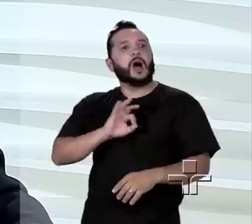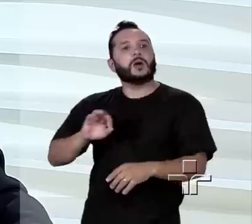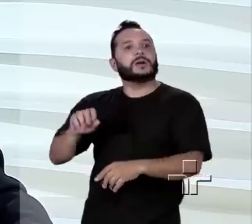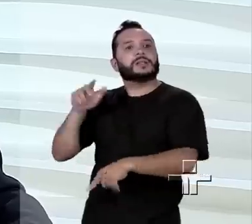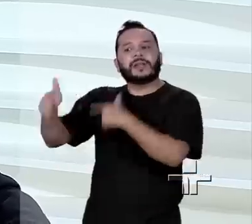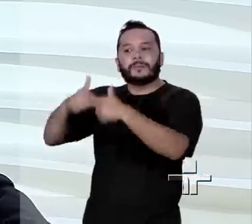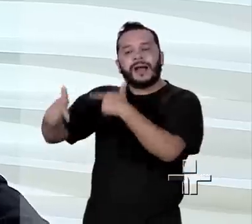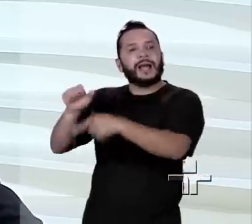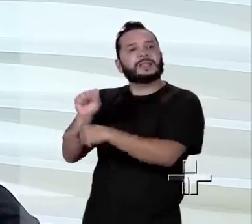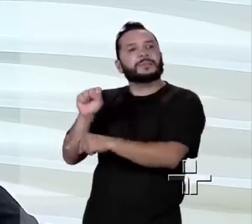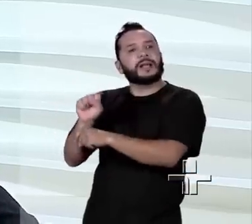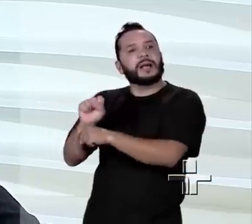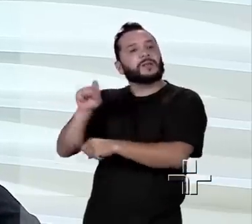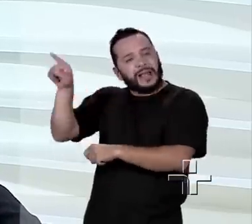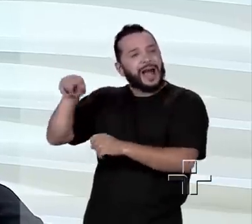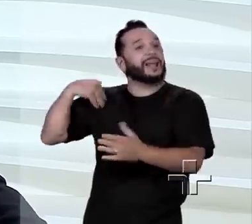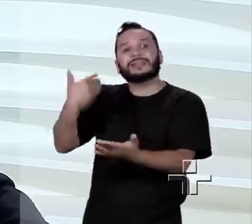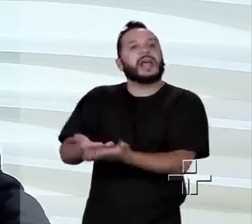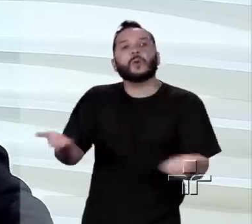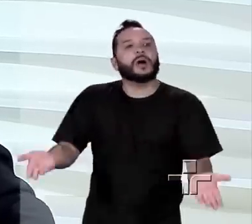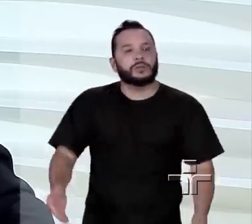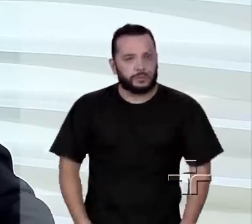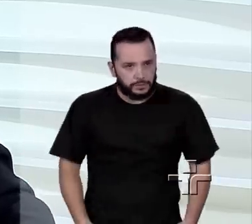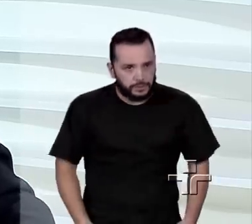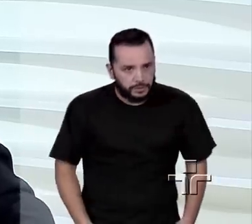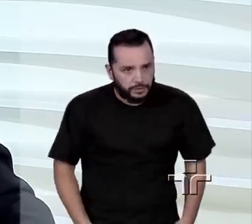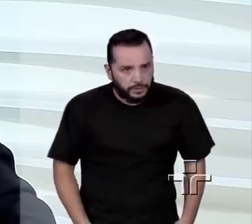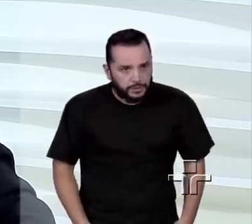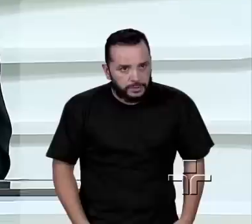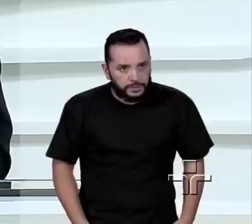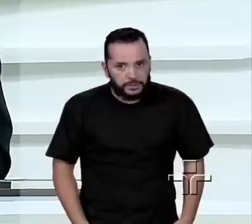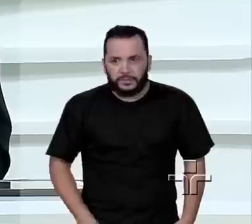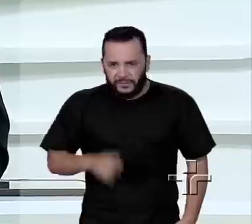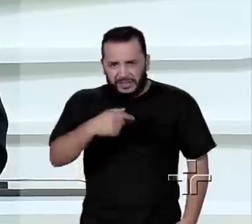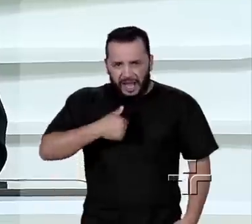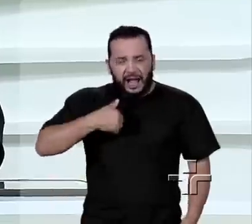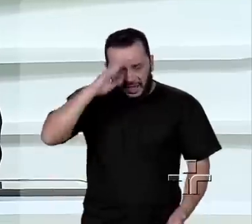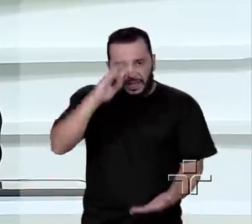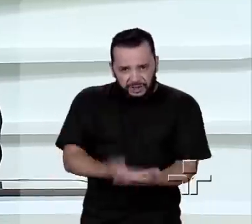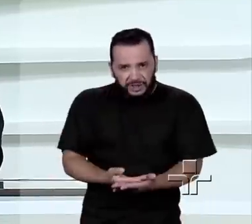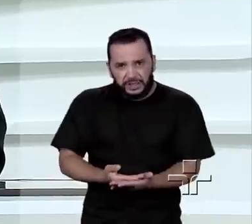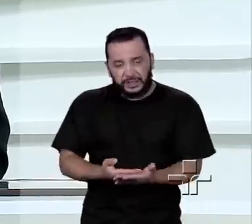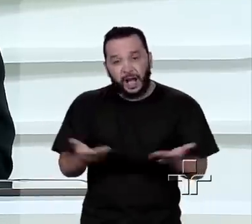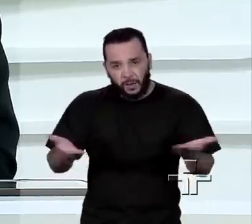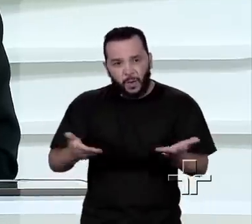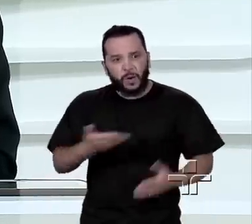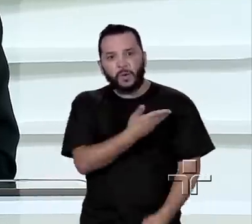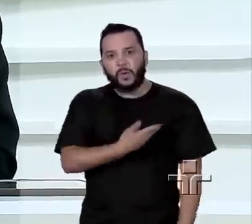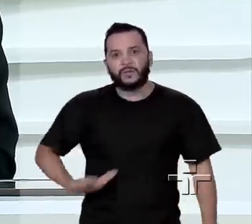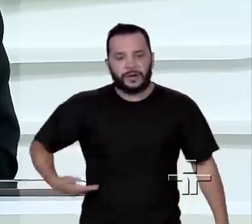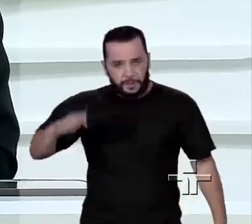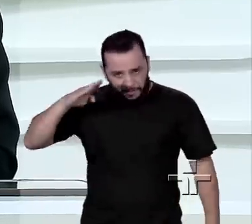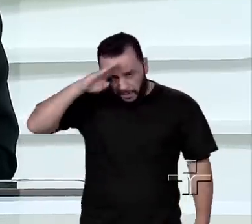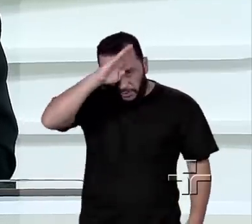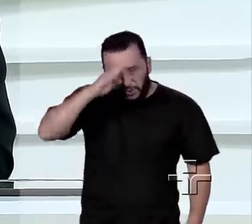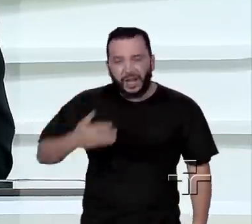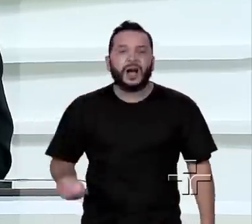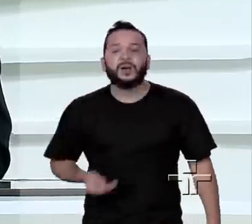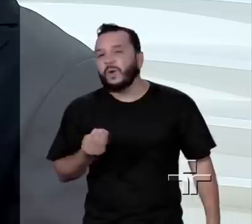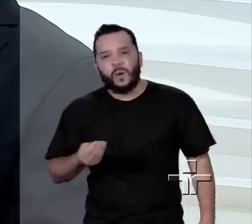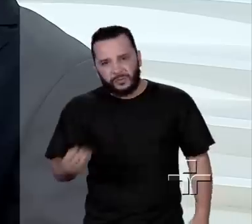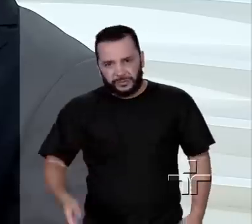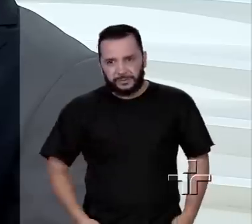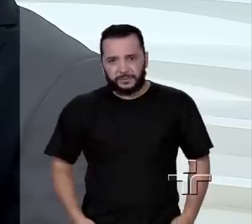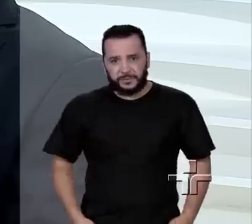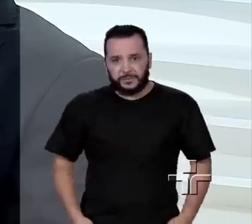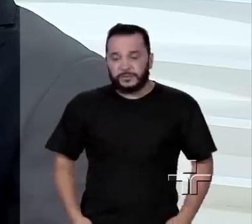lideranças de facções para presídios federais. Você acredita que vai ser feito isso agora com o governo Bolsonaro? Tem que ser feito. Isso aí não